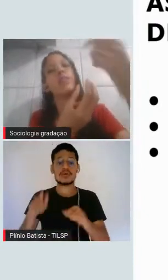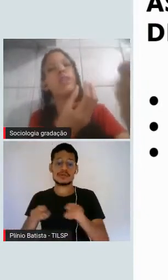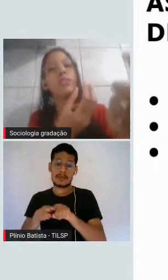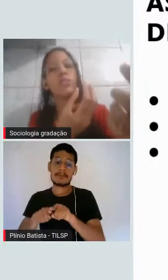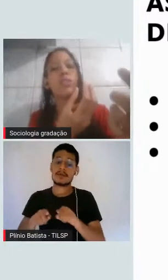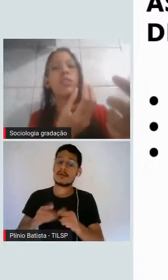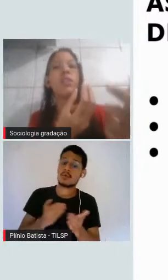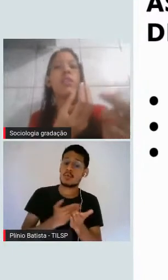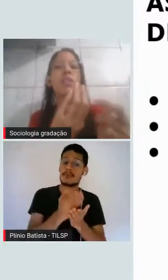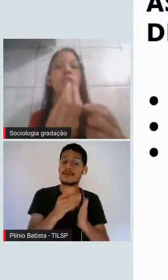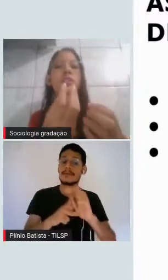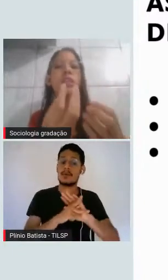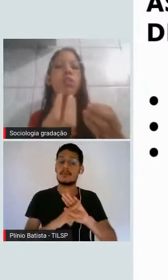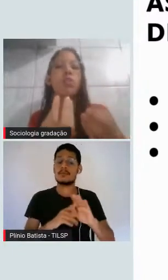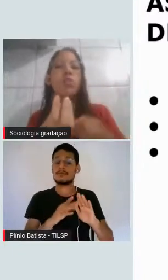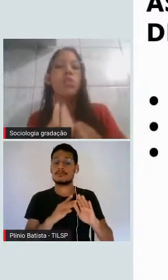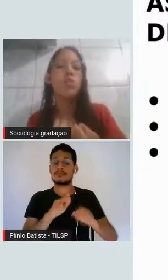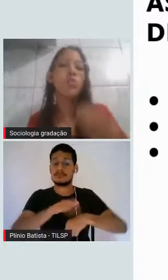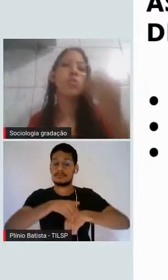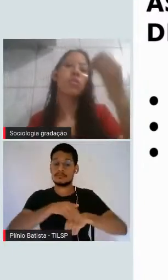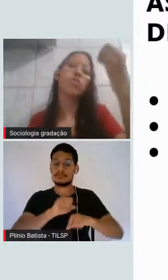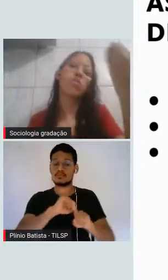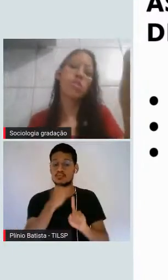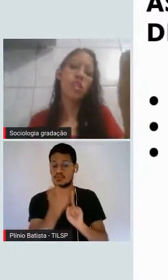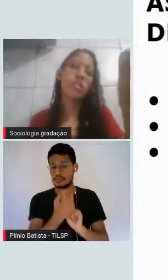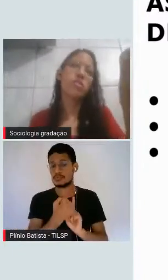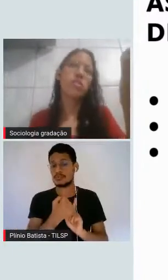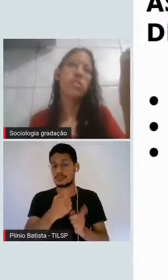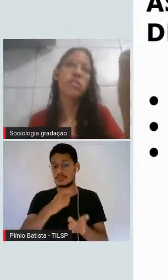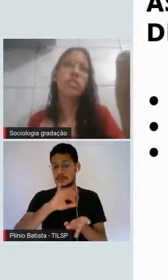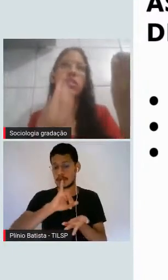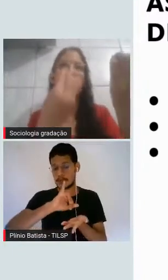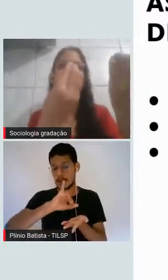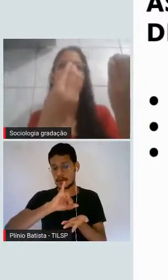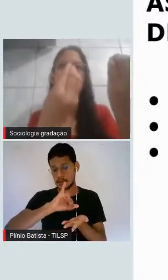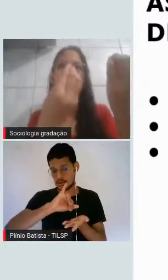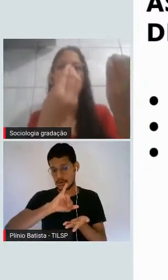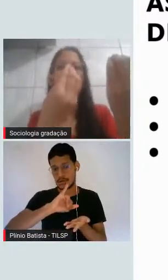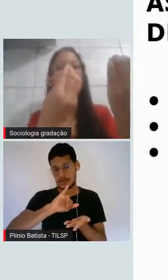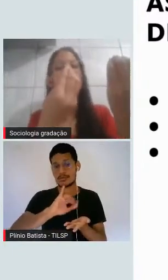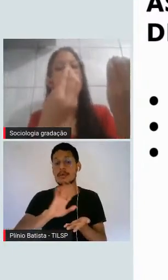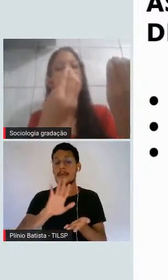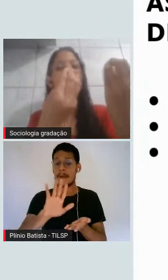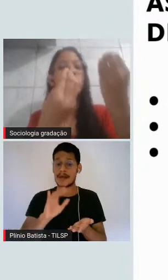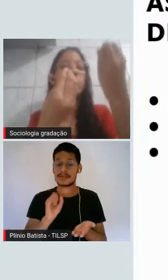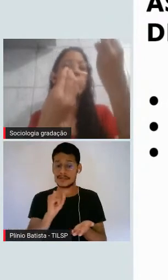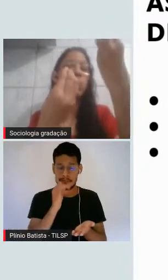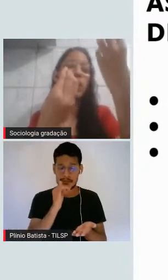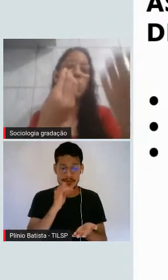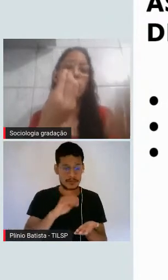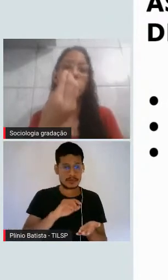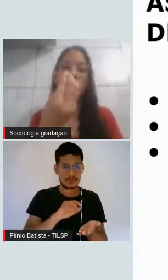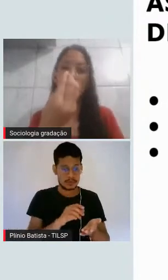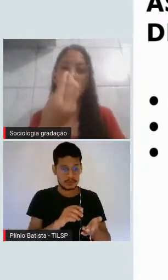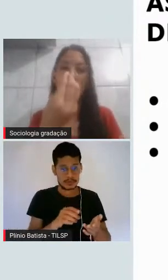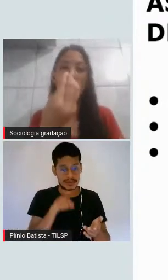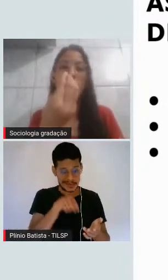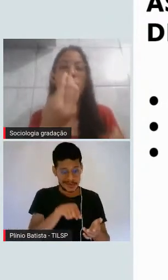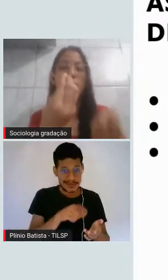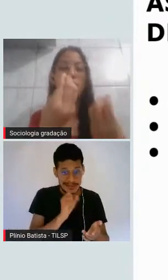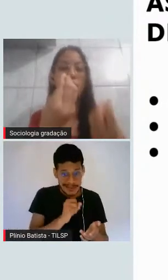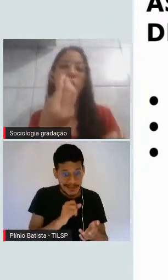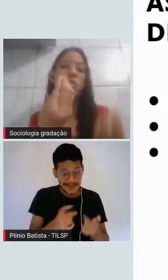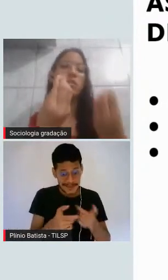sociedade capitalista. Então, uma coisa ela só inicia a partir do caimento de